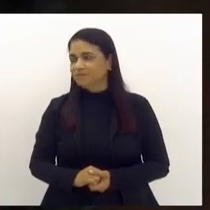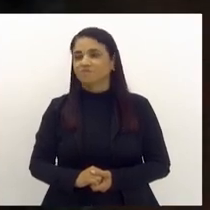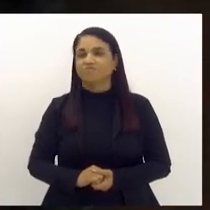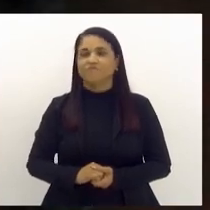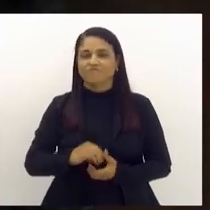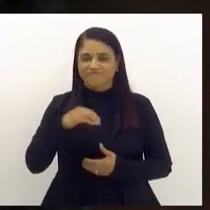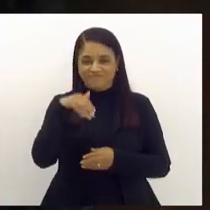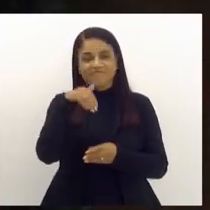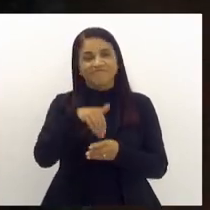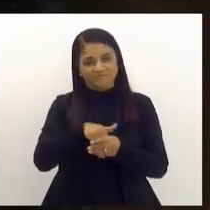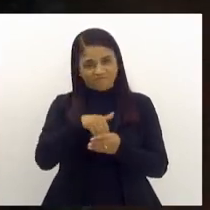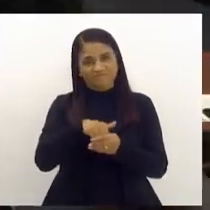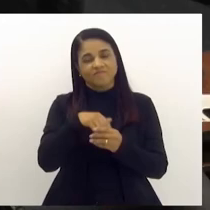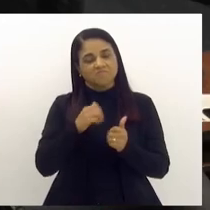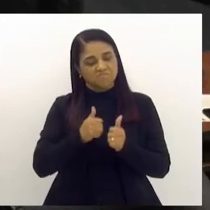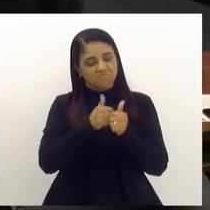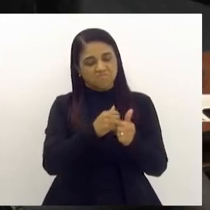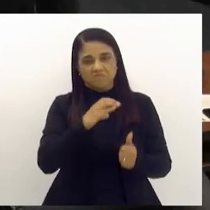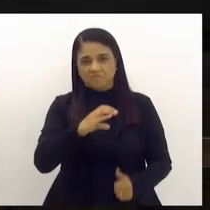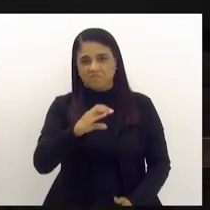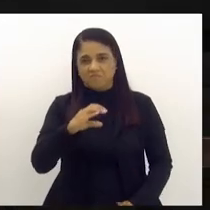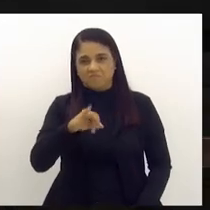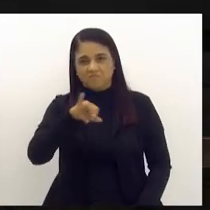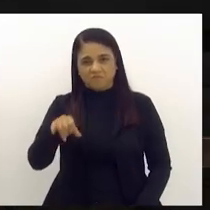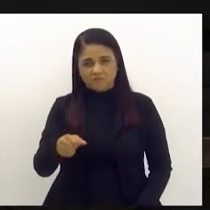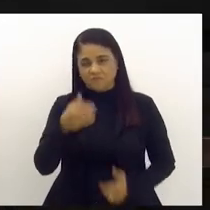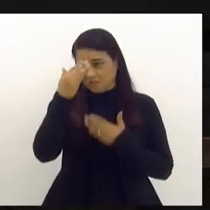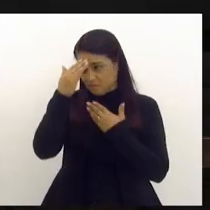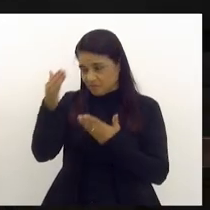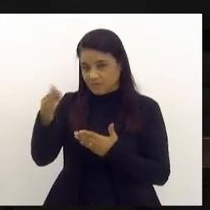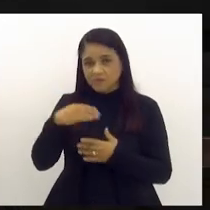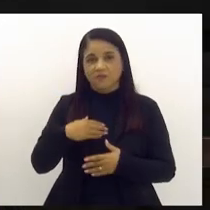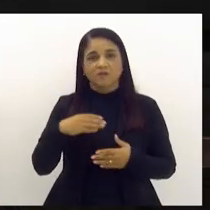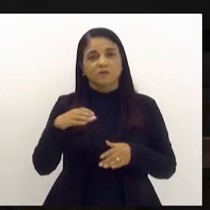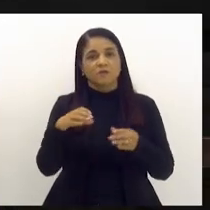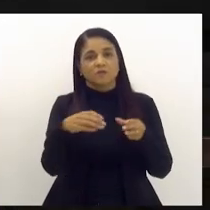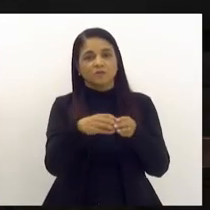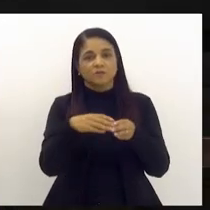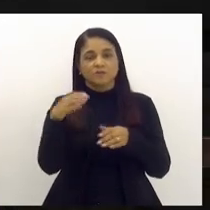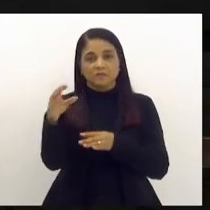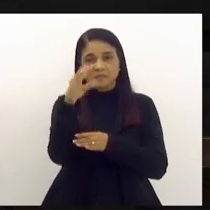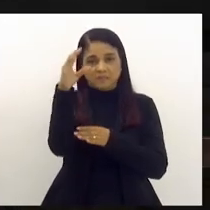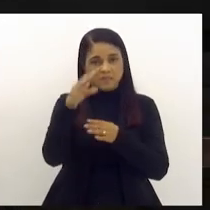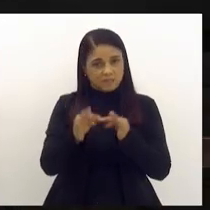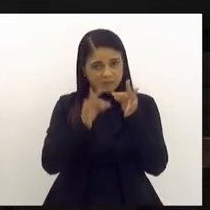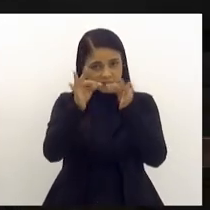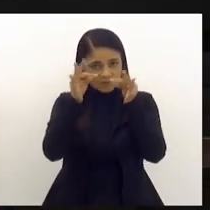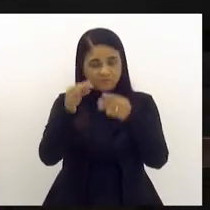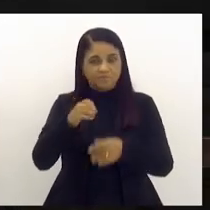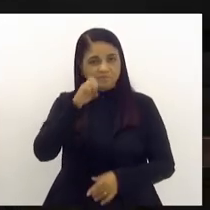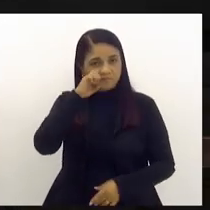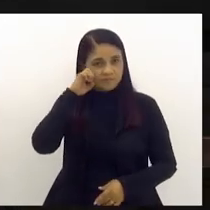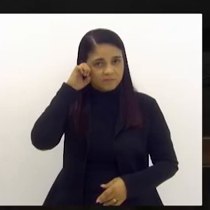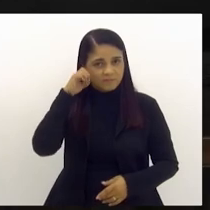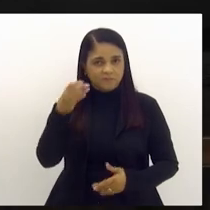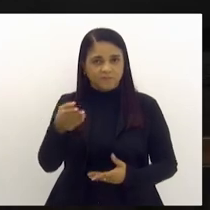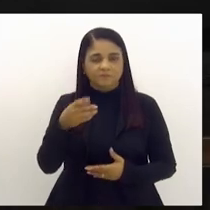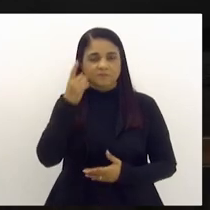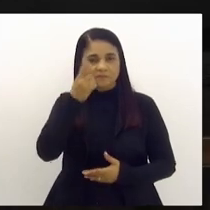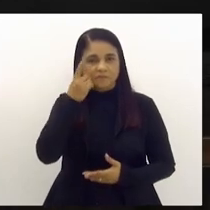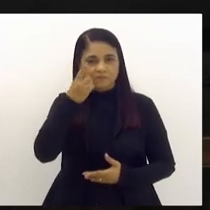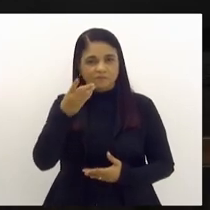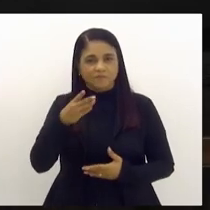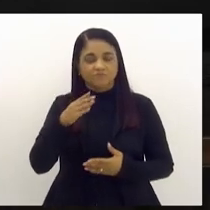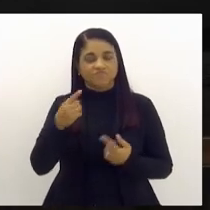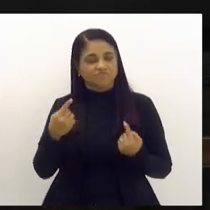Favorável, de acordo com a CCJ. Muito obrigado, deputado Macedo. Pela Comissão de Ciência e Tecnologia, deputada Élica Takimoto. Presidente,